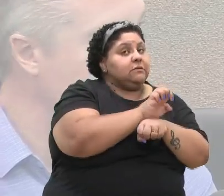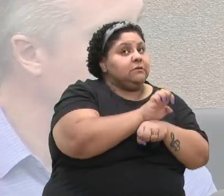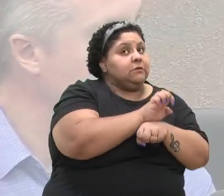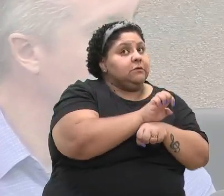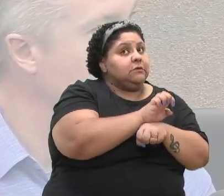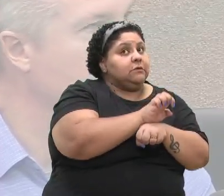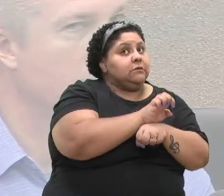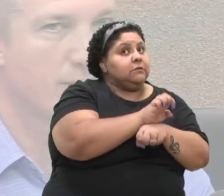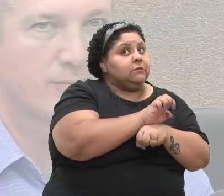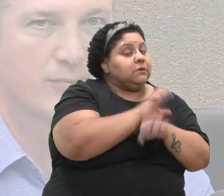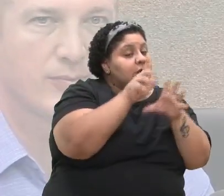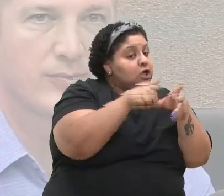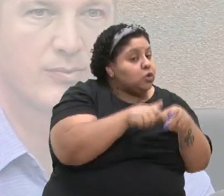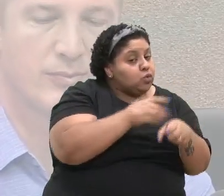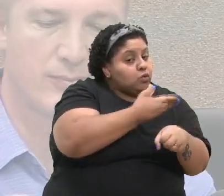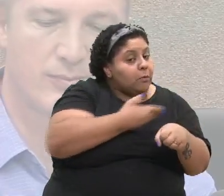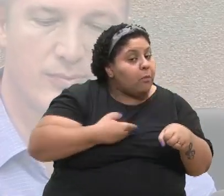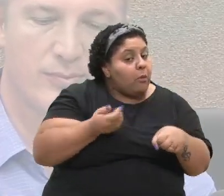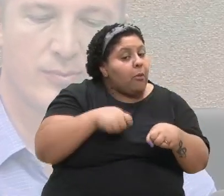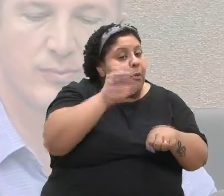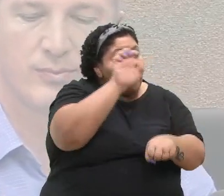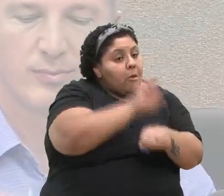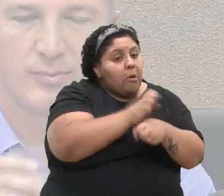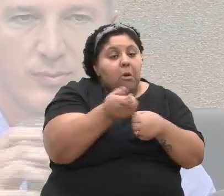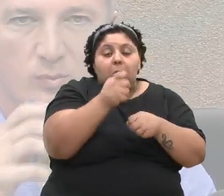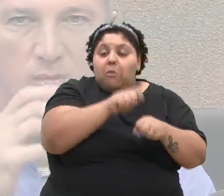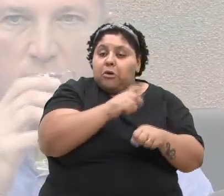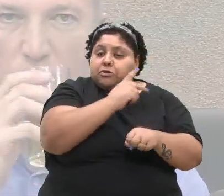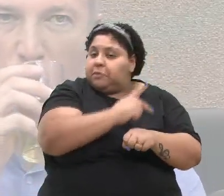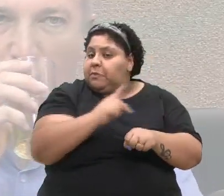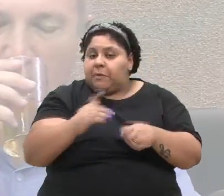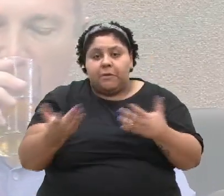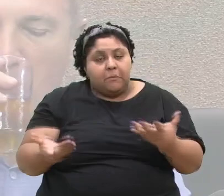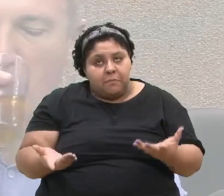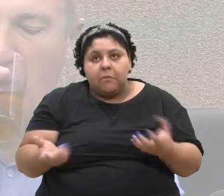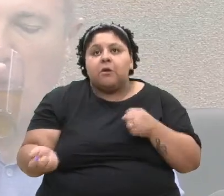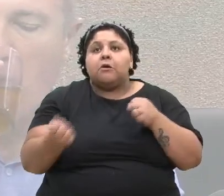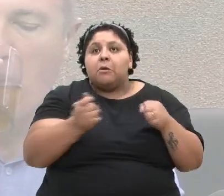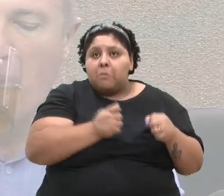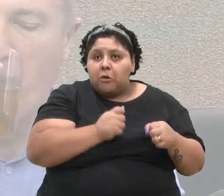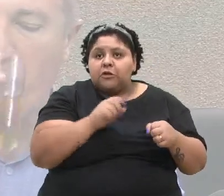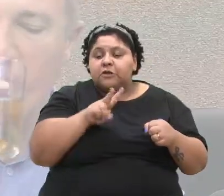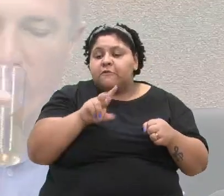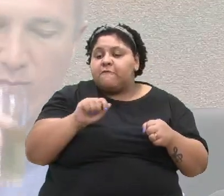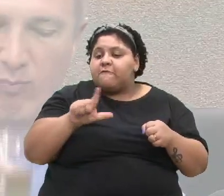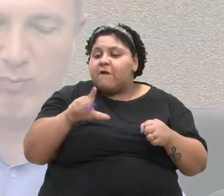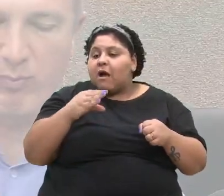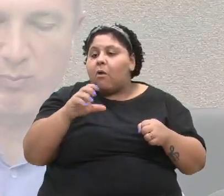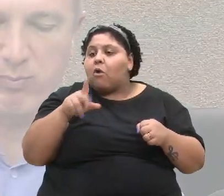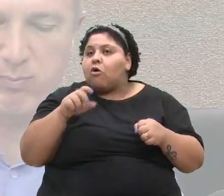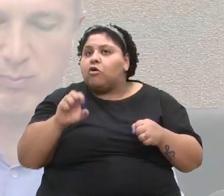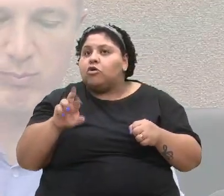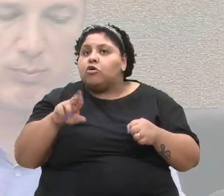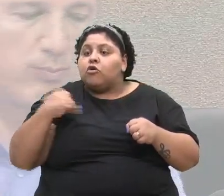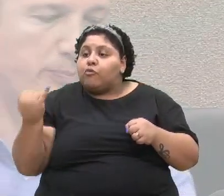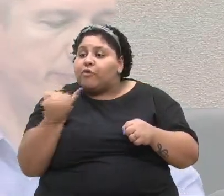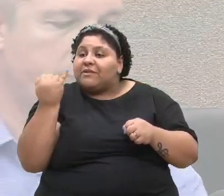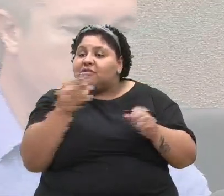que é público tem que ser estatal. Pode ser de PPPs, pode ser sim de voucher. O que importa é o